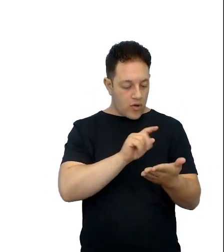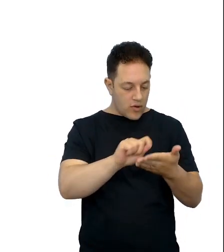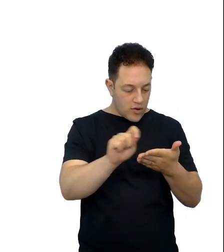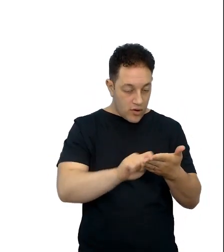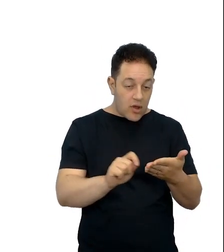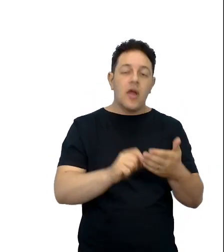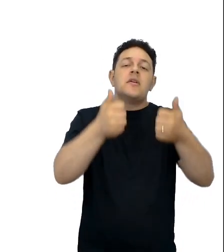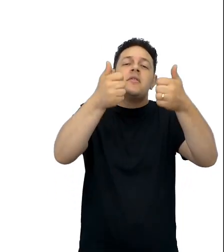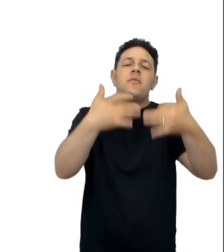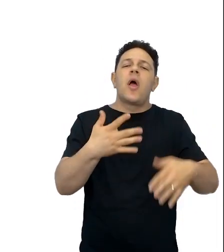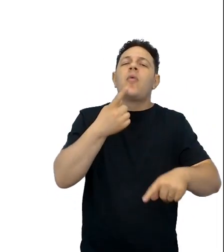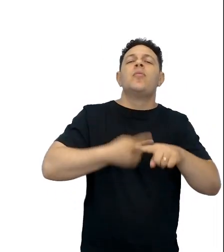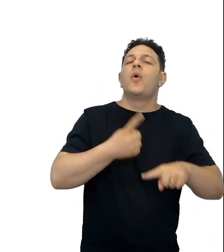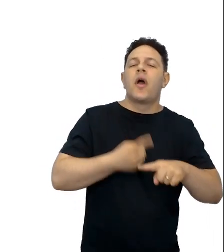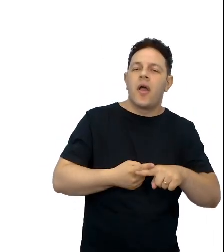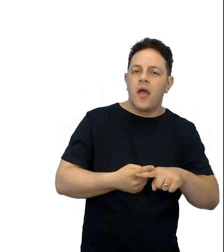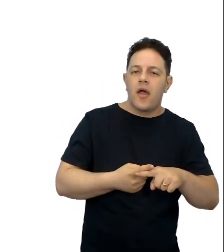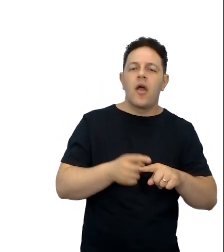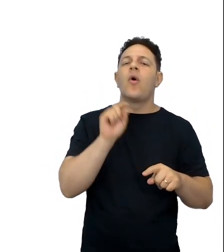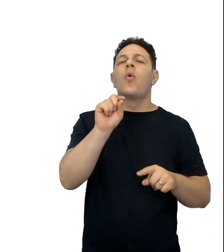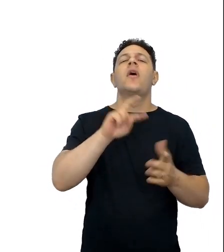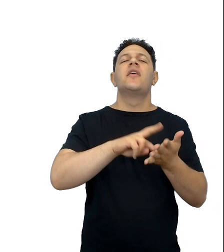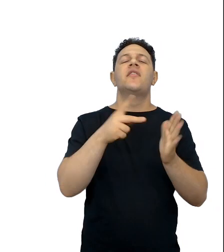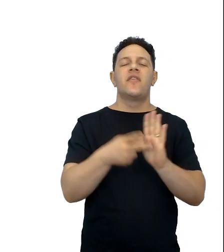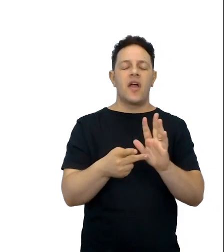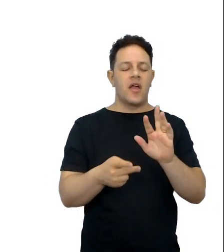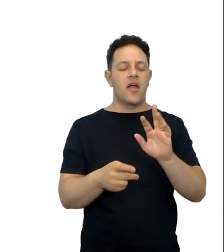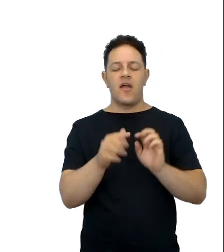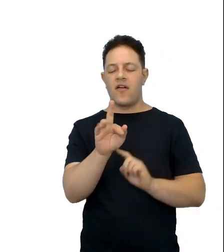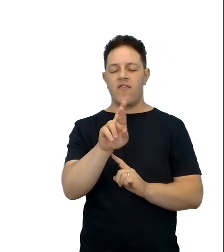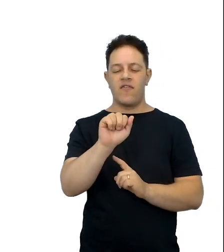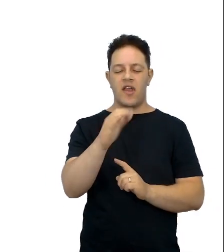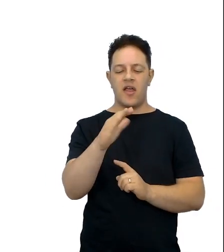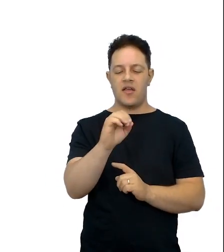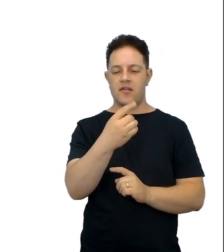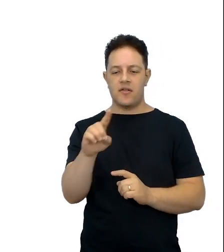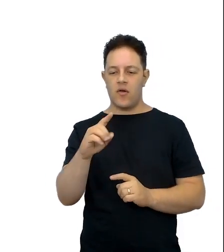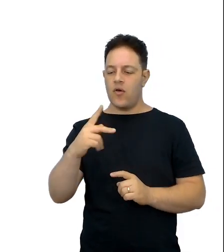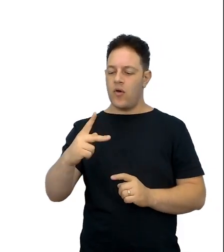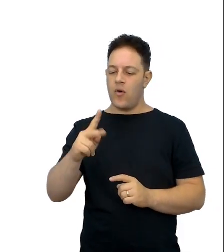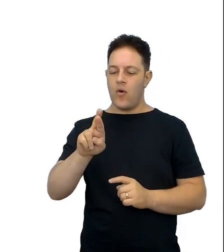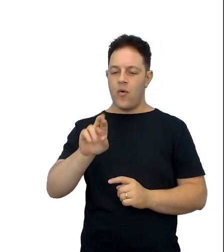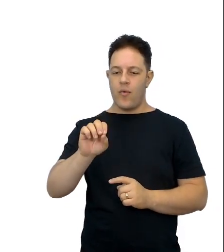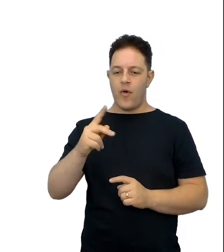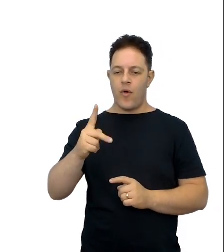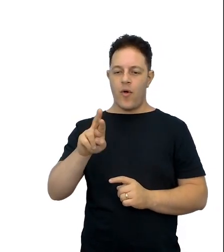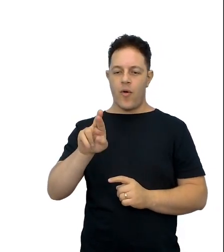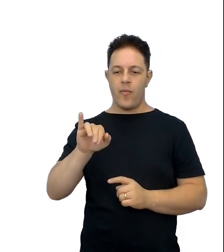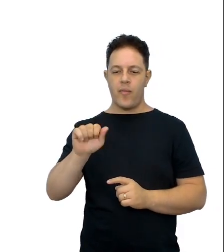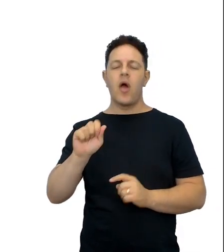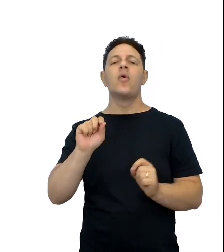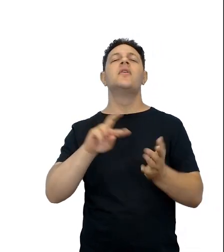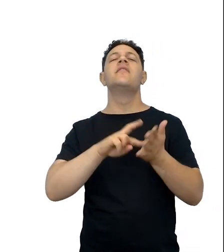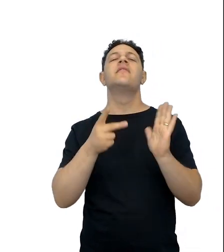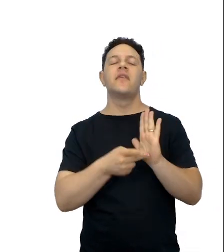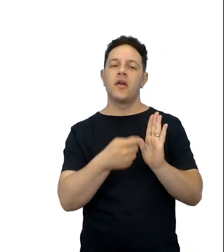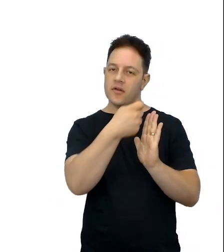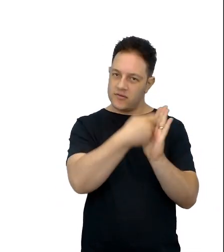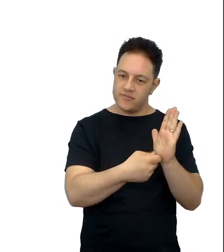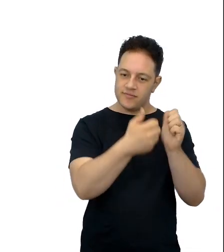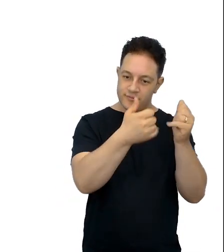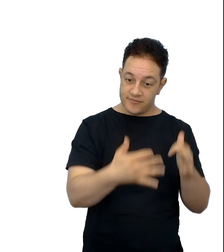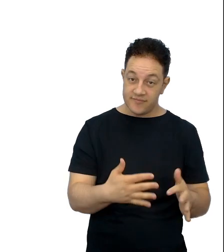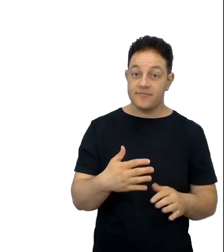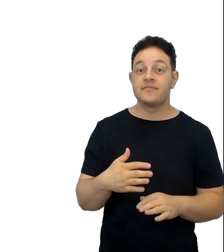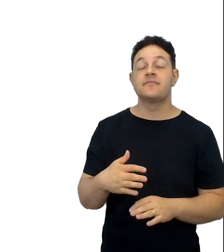a resposta, que venha a ser uma fração própria. E eu, professor, né, na minha aula, tenho que trazer